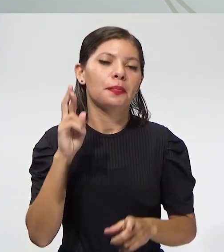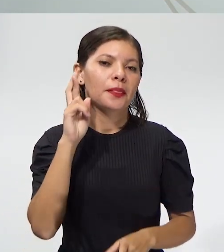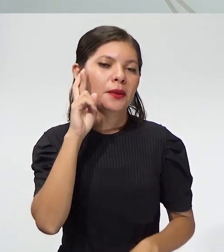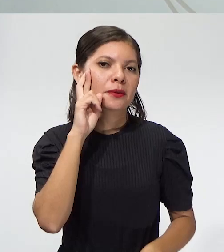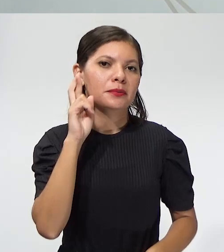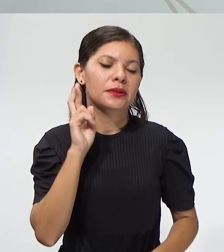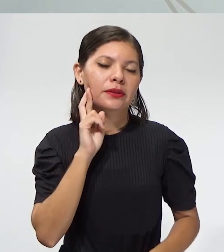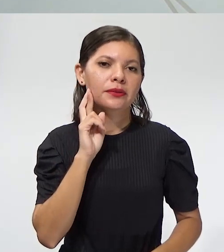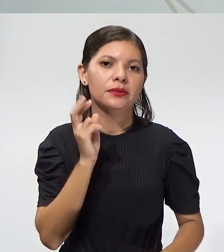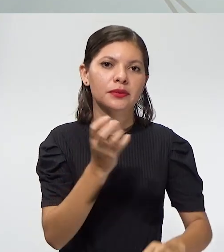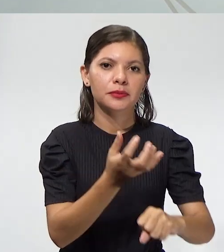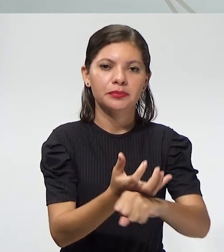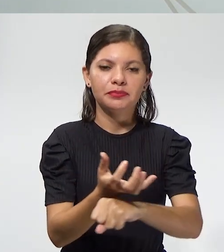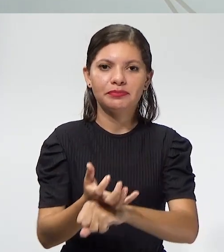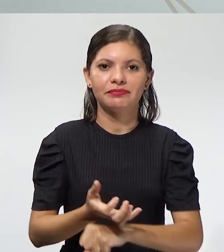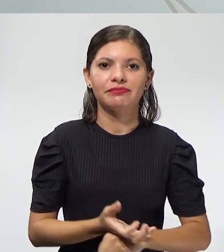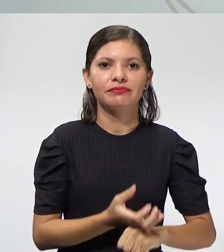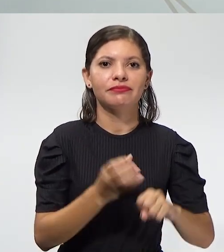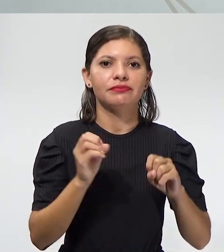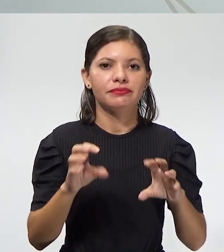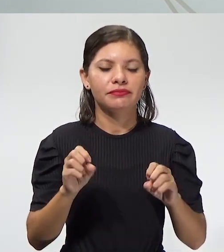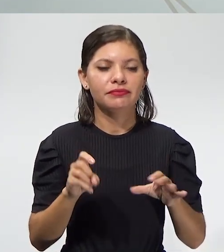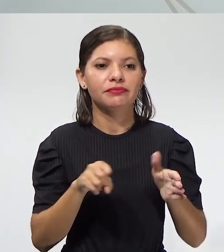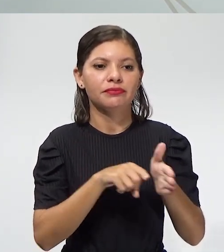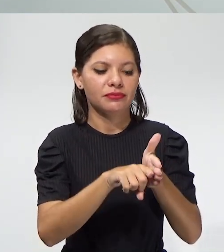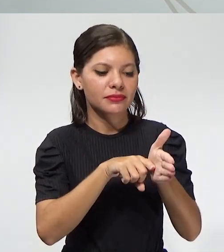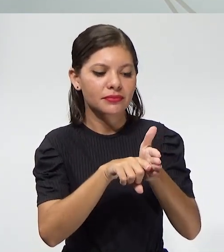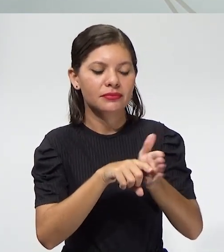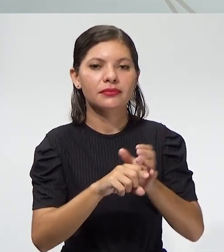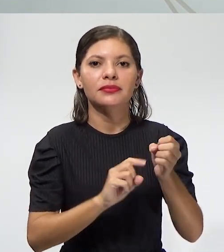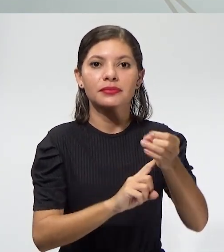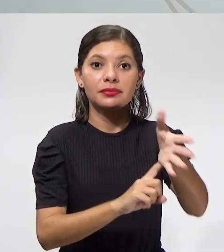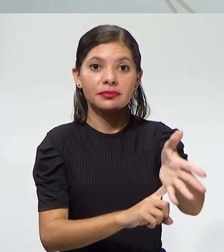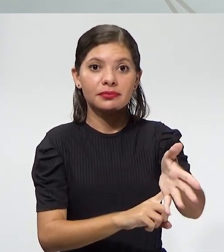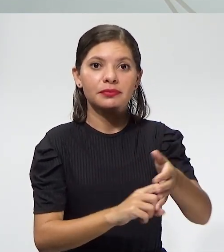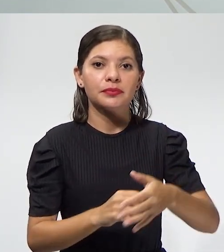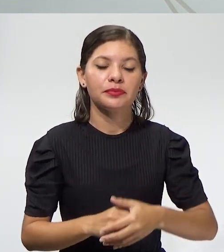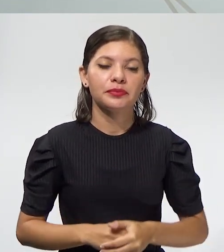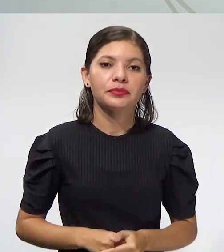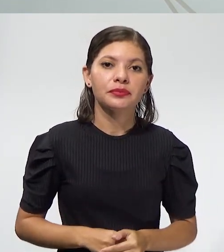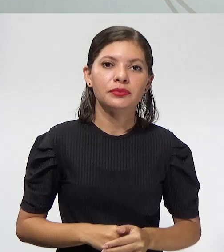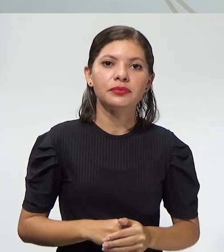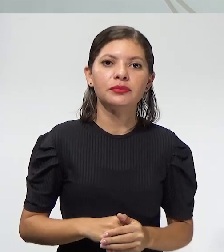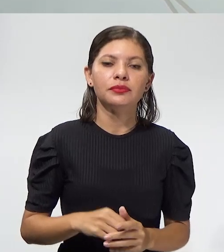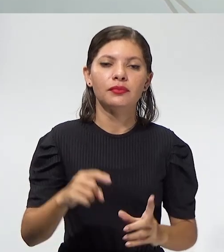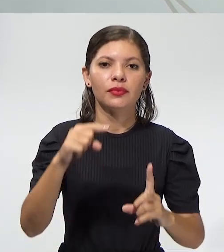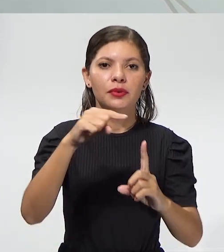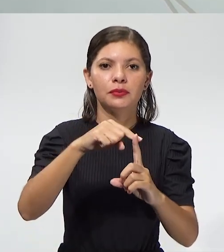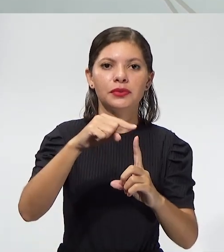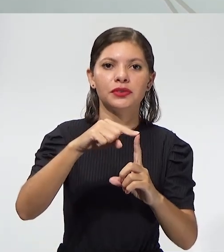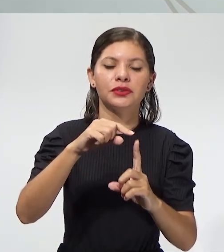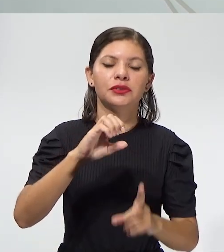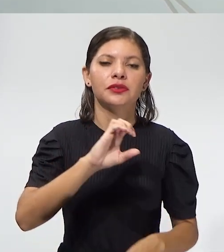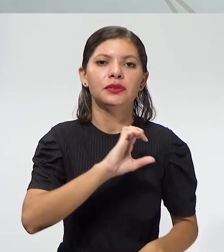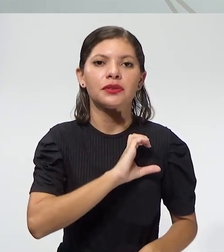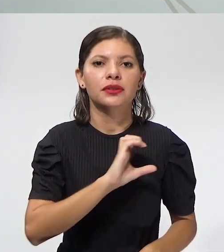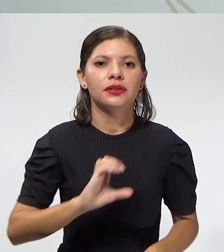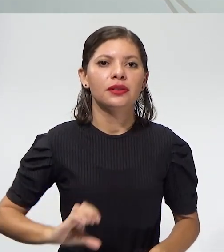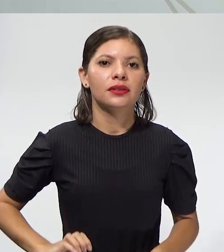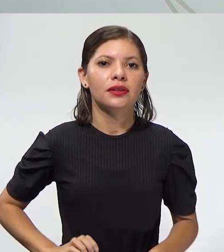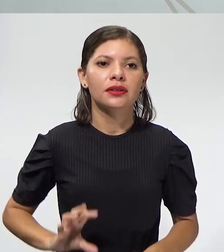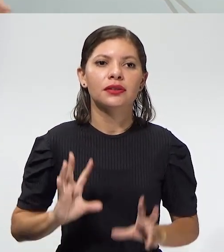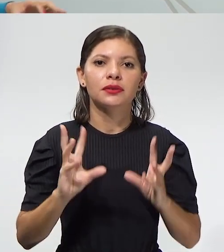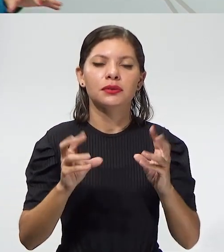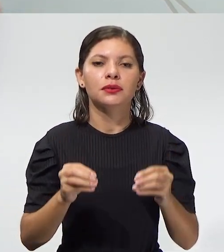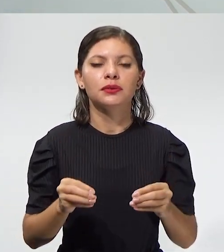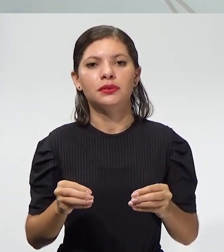vocês qual é, que é ter uma experiência interdisciplinar com o ensino, pesquisa e extensão, e nossa função é coordenar